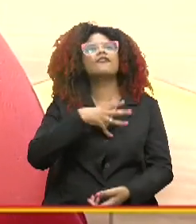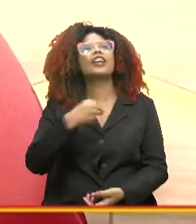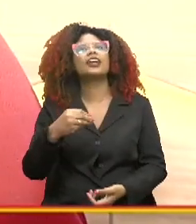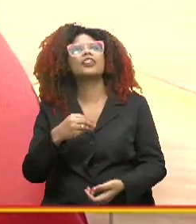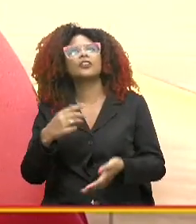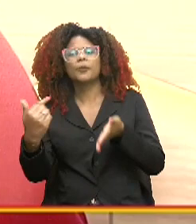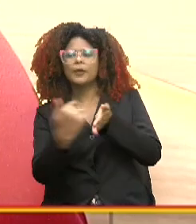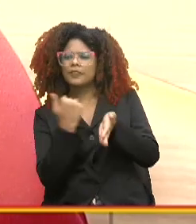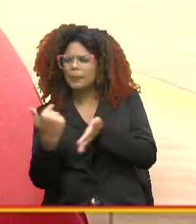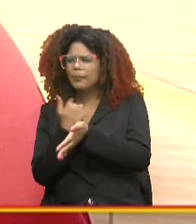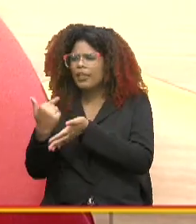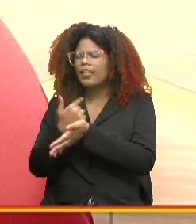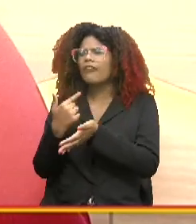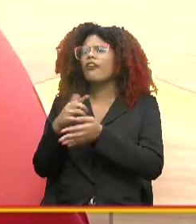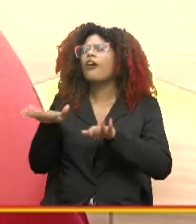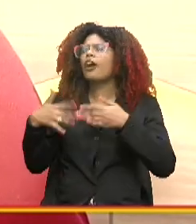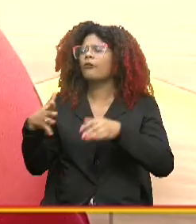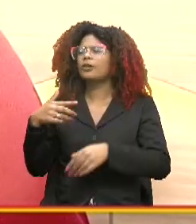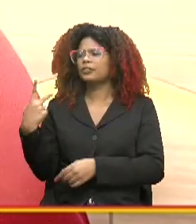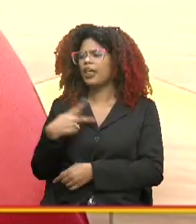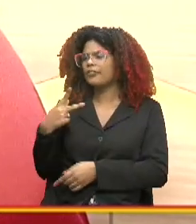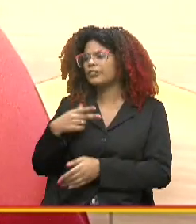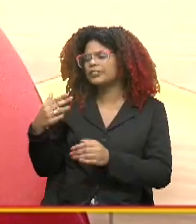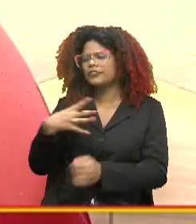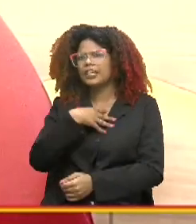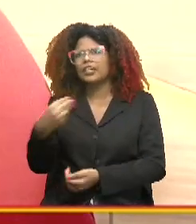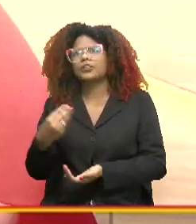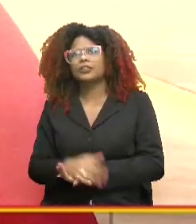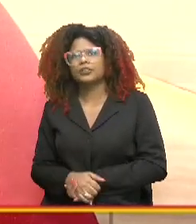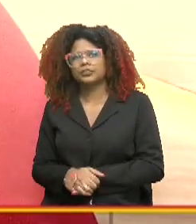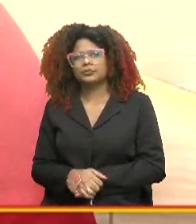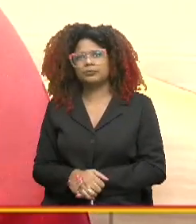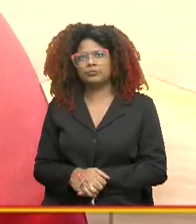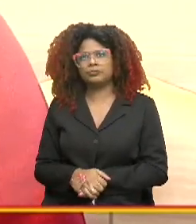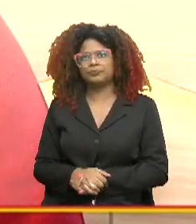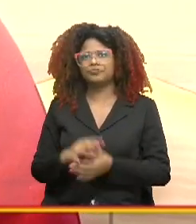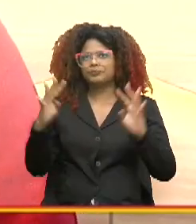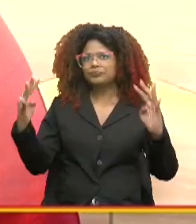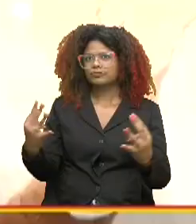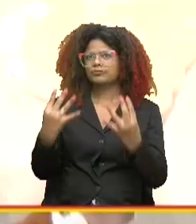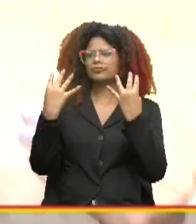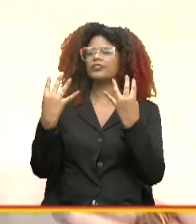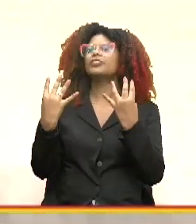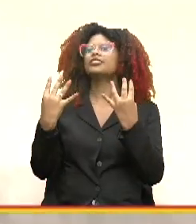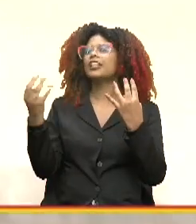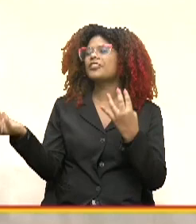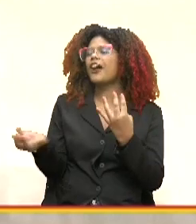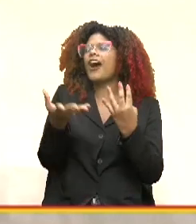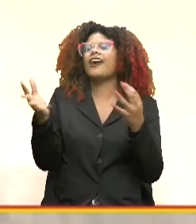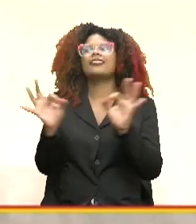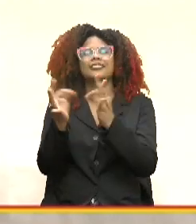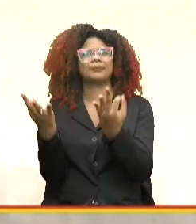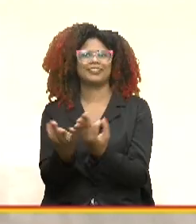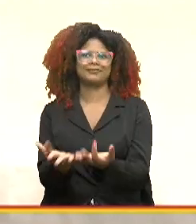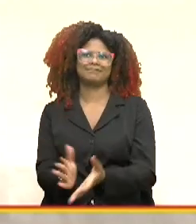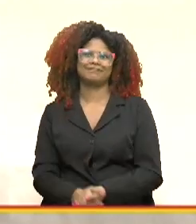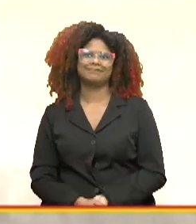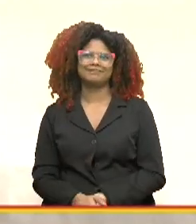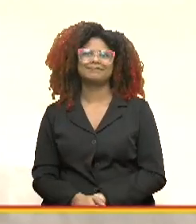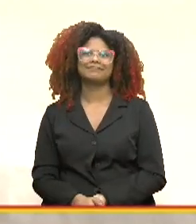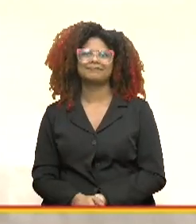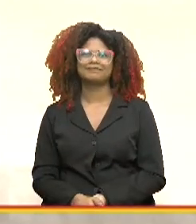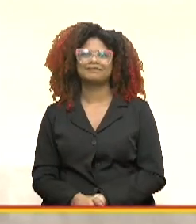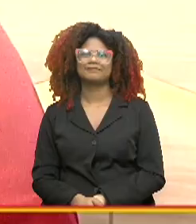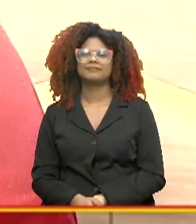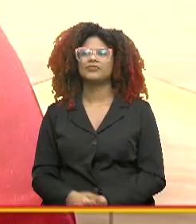chegam começou a ter uma pressão para termos filhos o reconhecimento né da nova família a nova família né